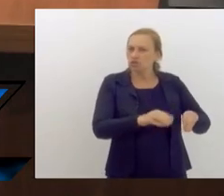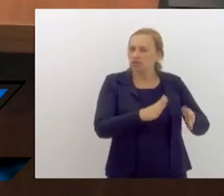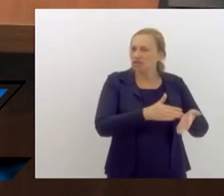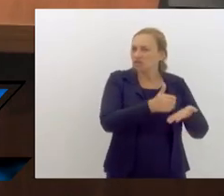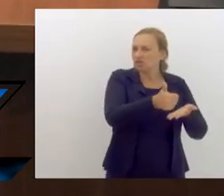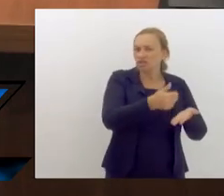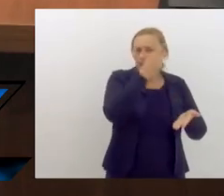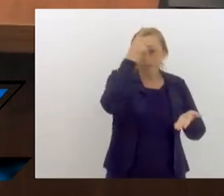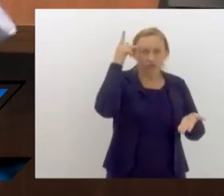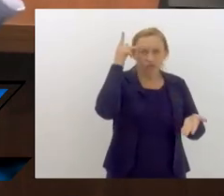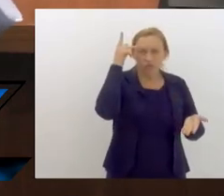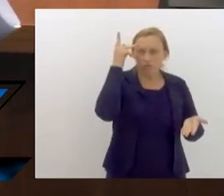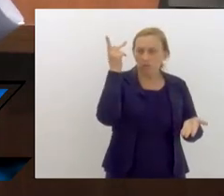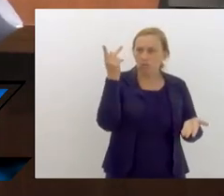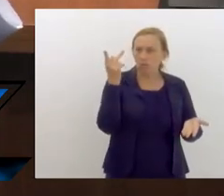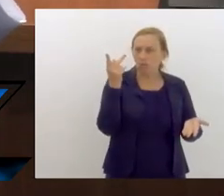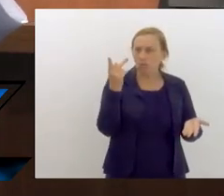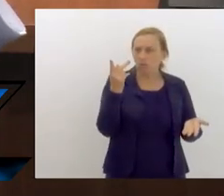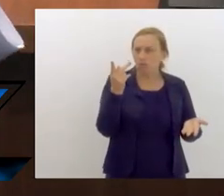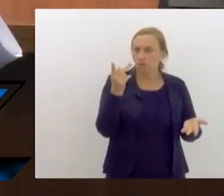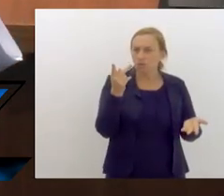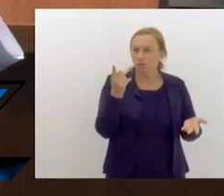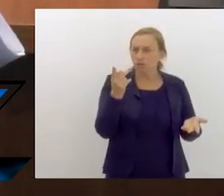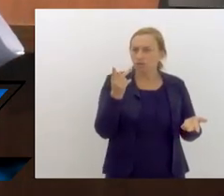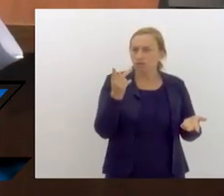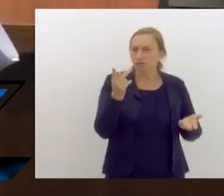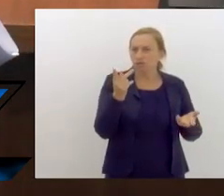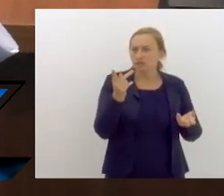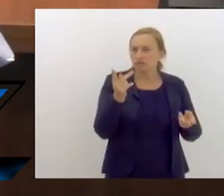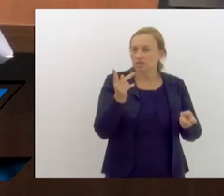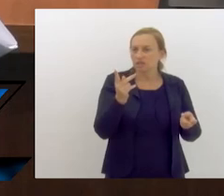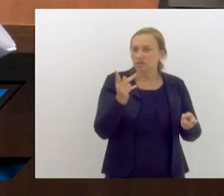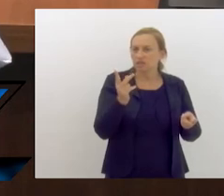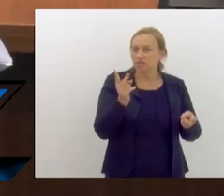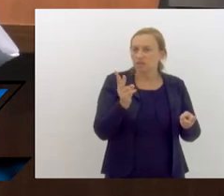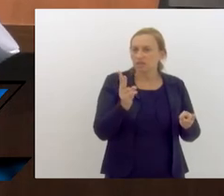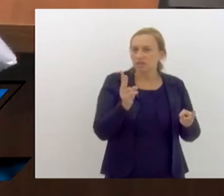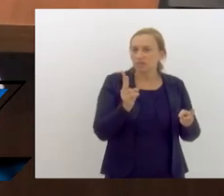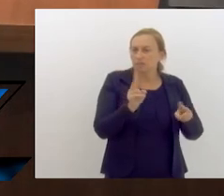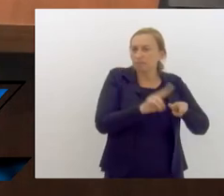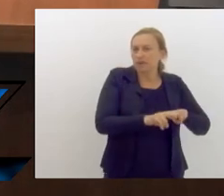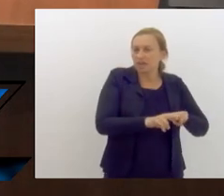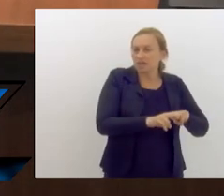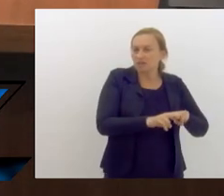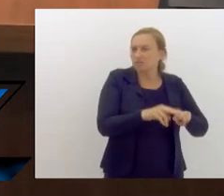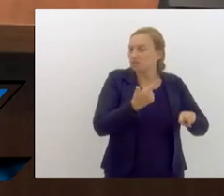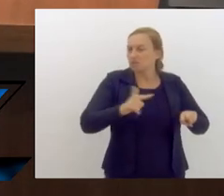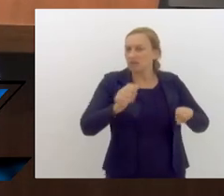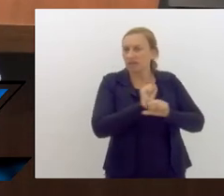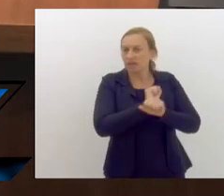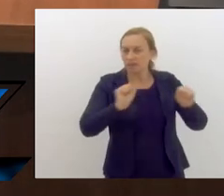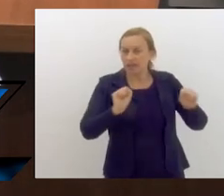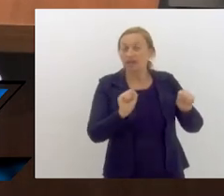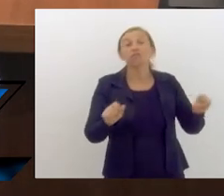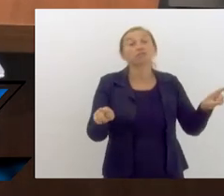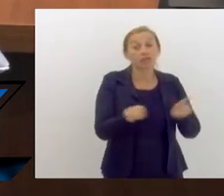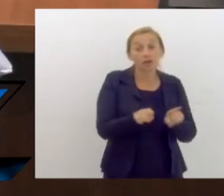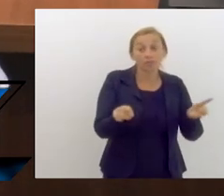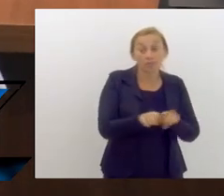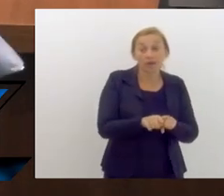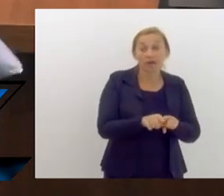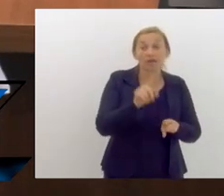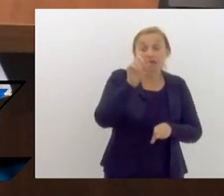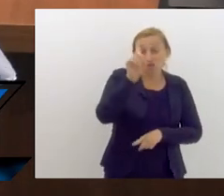em situação de privação da Liberdade isso é também uma questão de